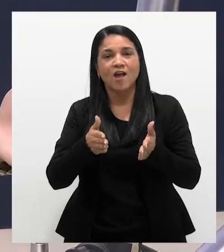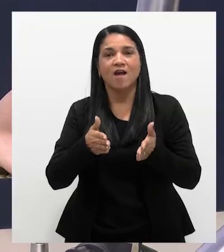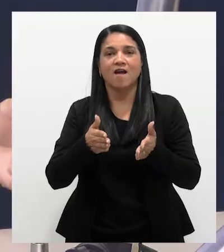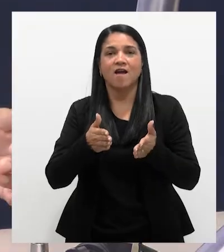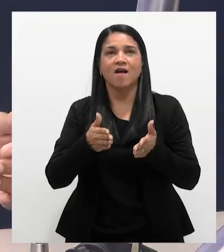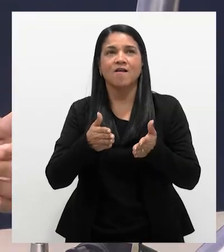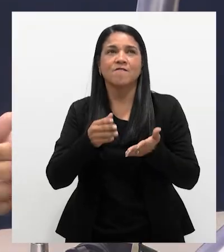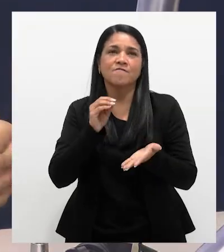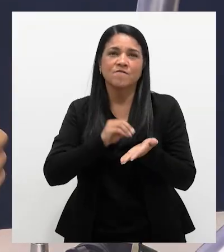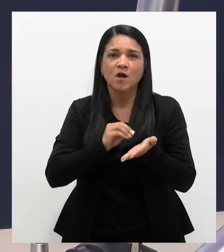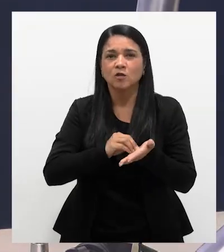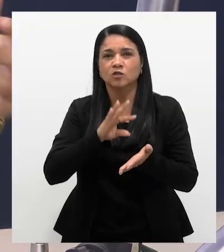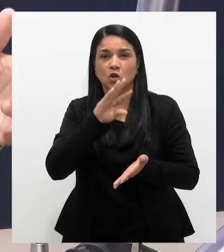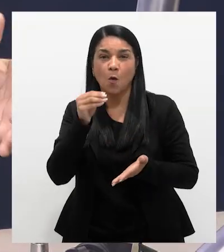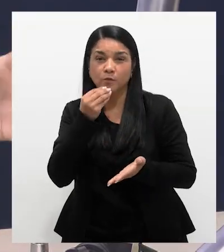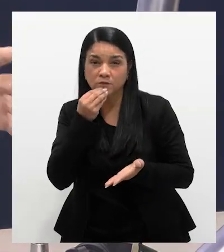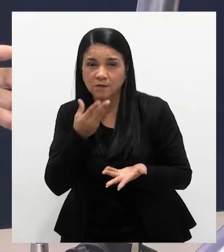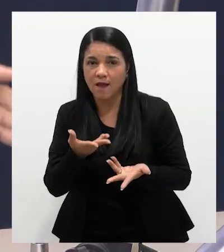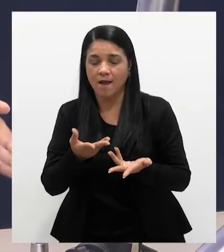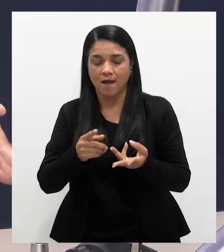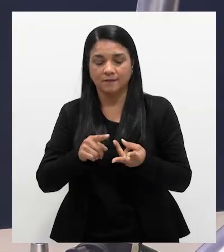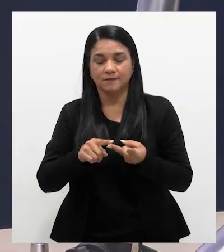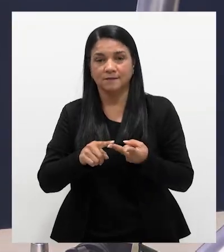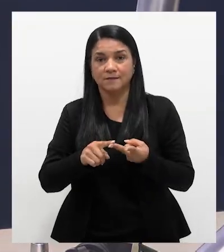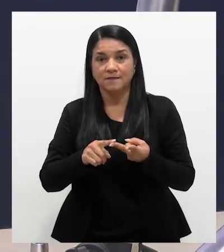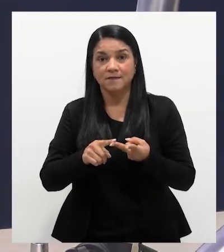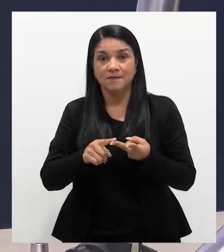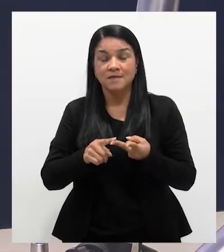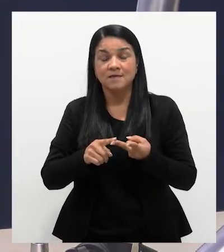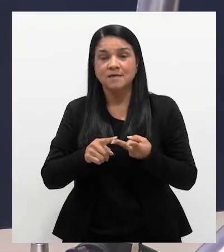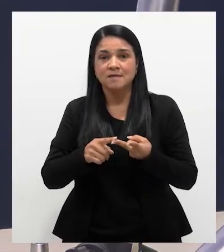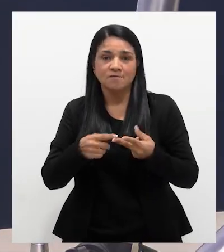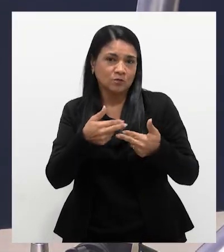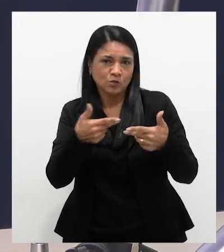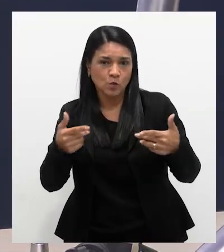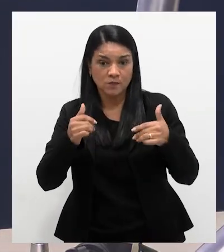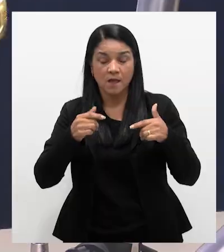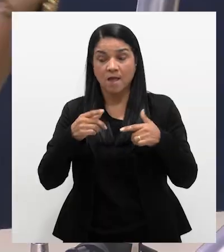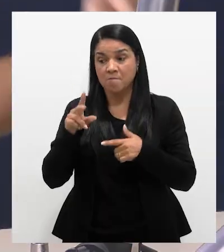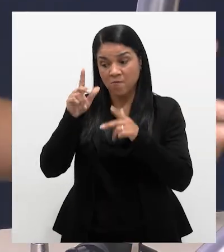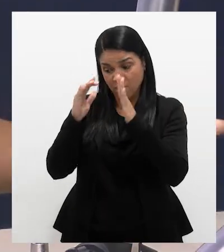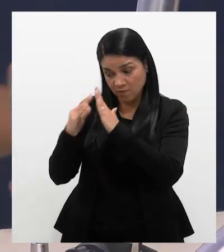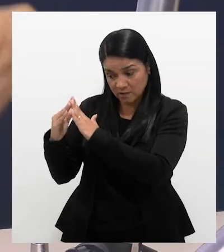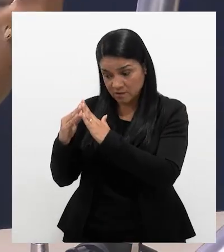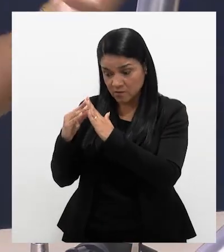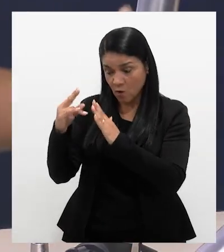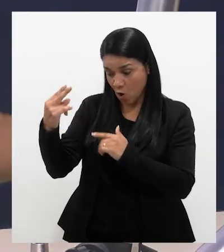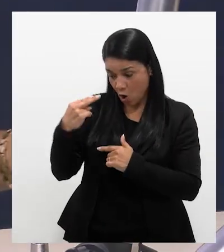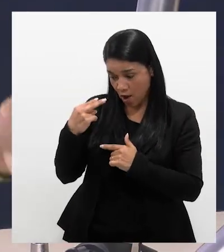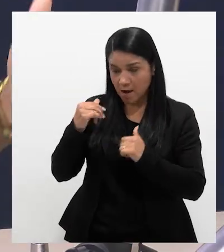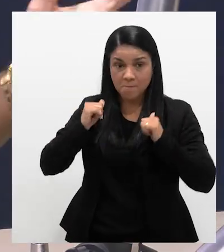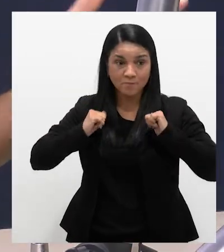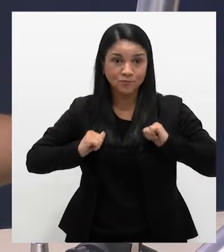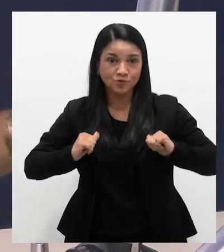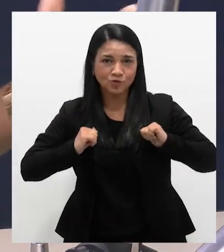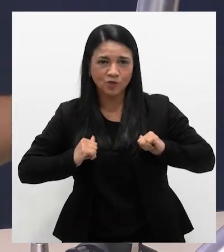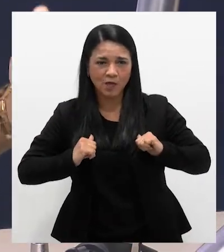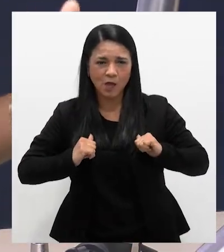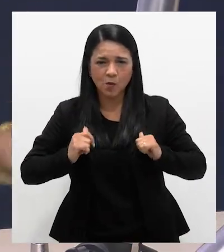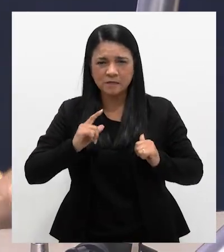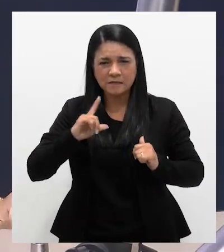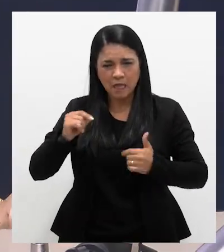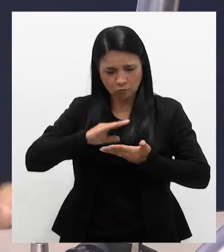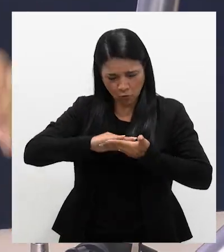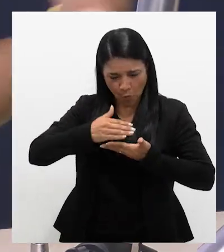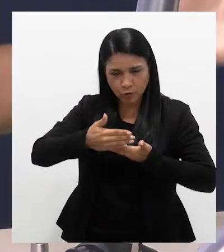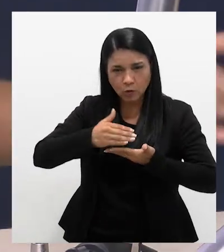Também de falta de oportunidade. Então, quando ele me vê saindo com uma mochila, com um computador, assim, com um notebook, ele fala: caramba, que legal, você vai usar